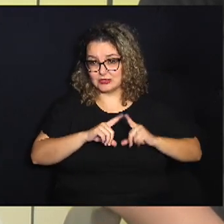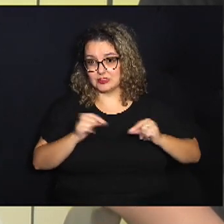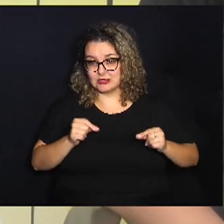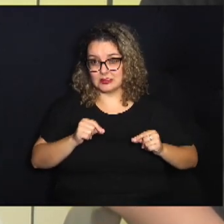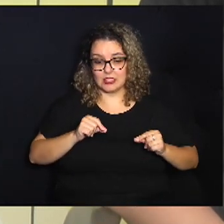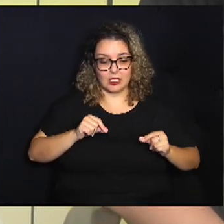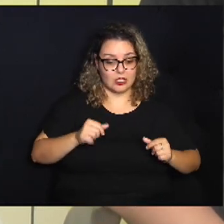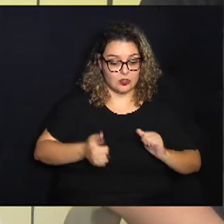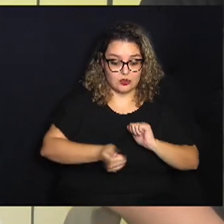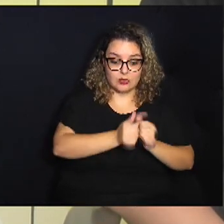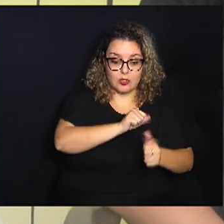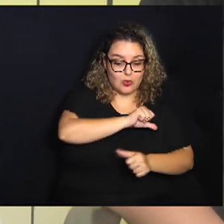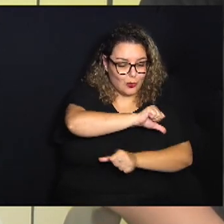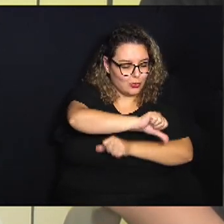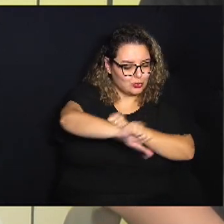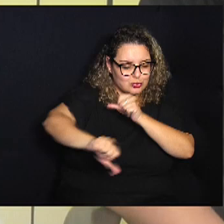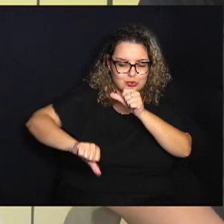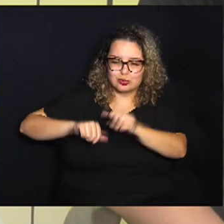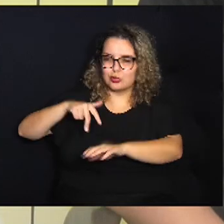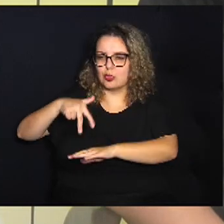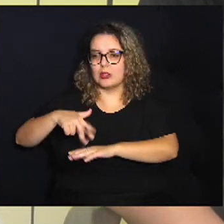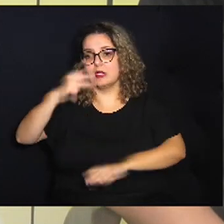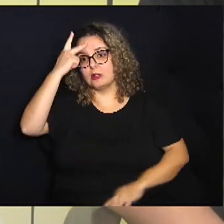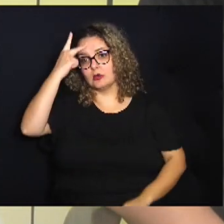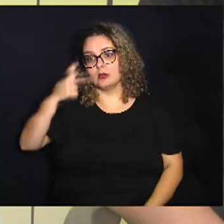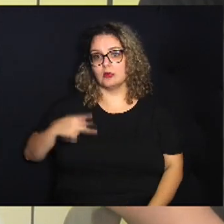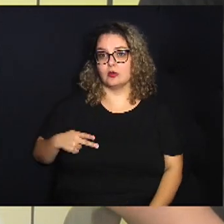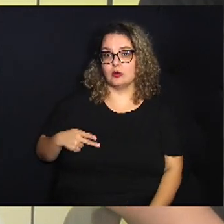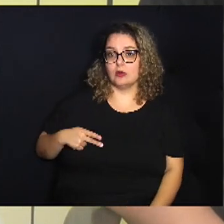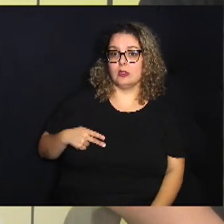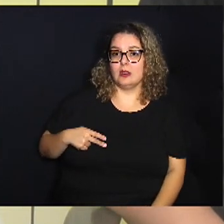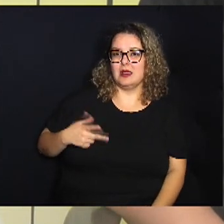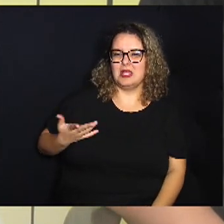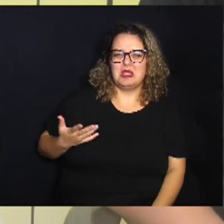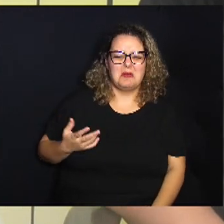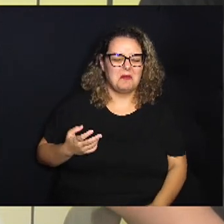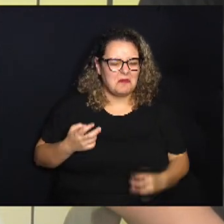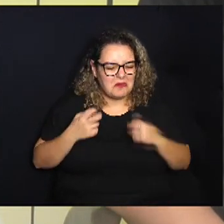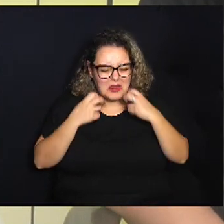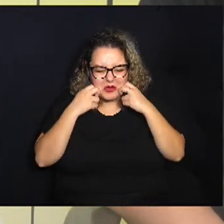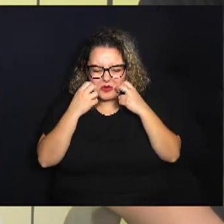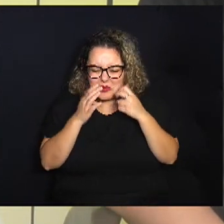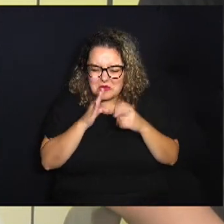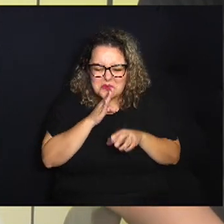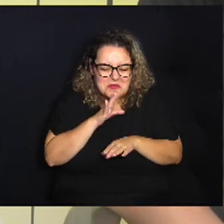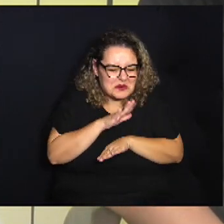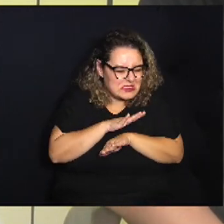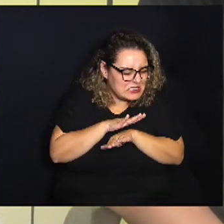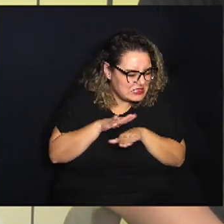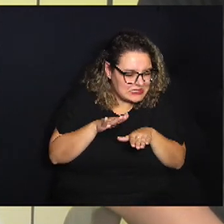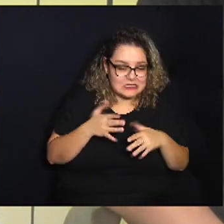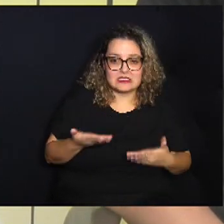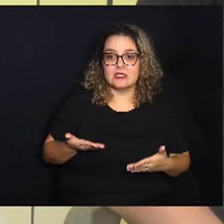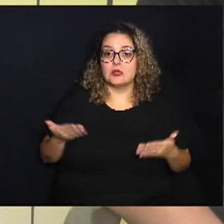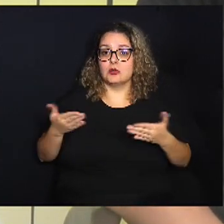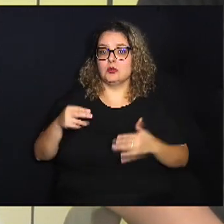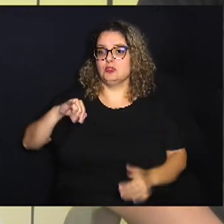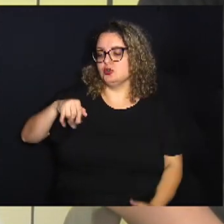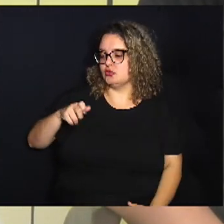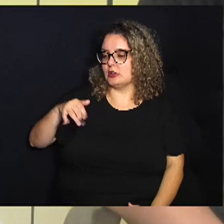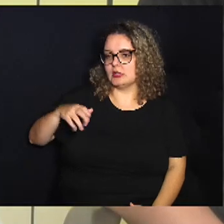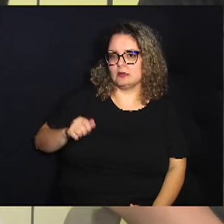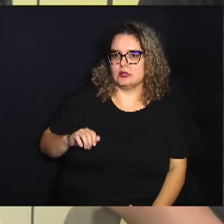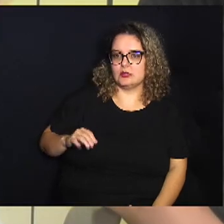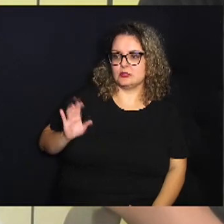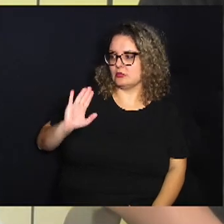em vários aspectos. Ele mesmo se classifica como um bicho de um mato quando era criança, muito tímido, muito quieto. E hoje o Joaquim, se ele sentar aqui, você só fala